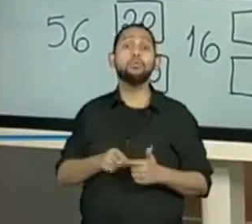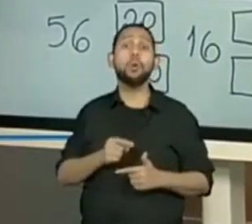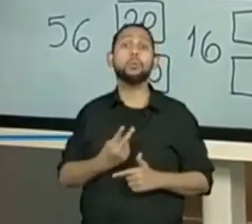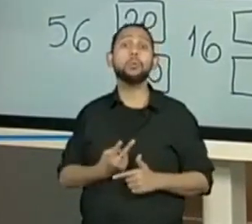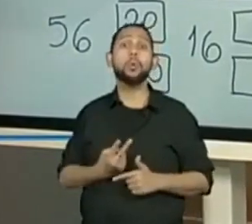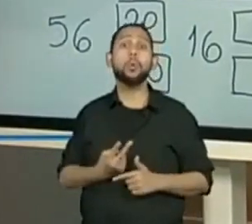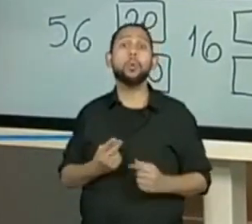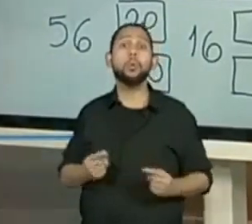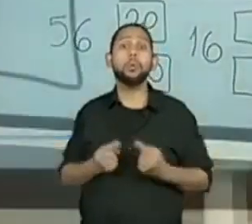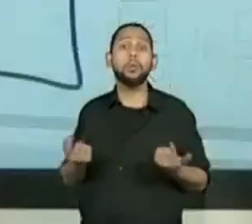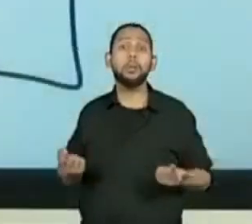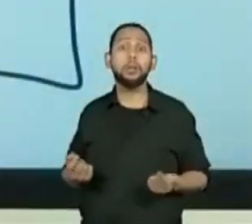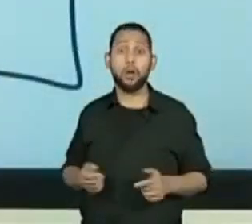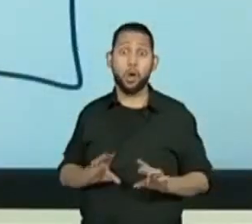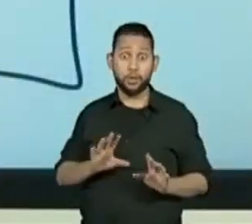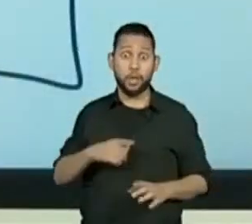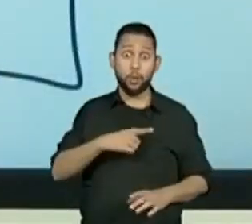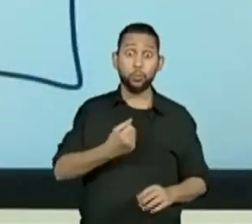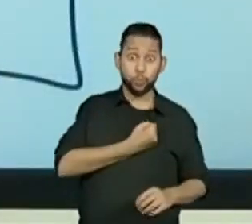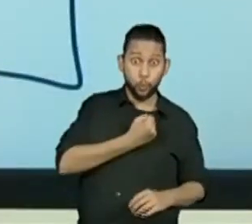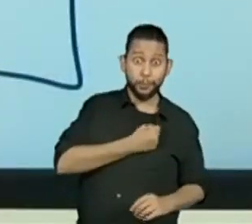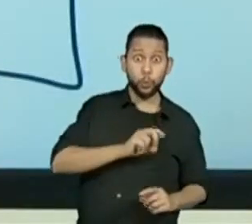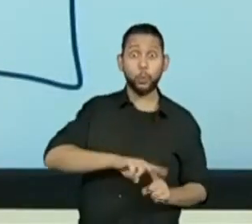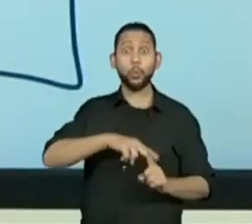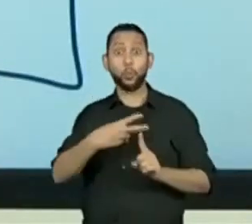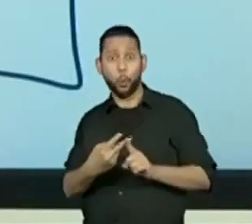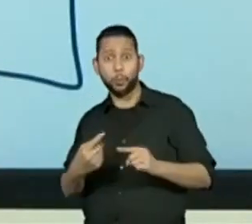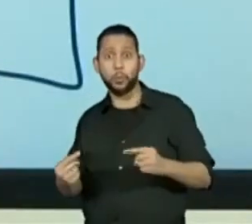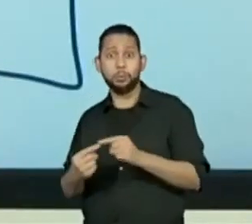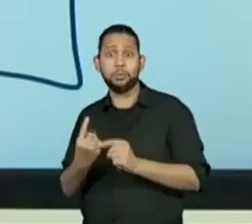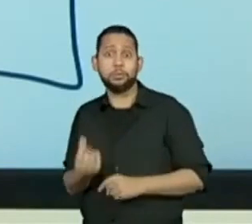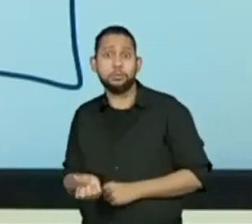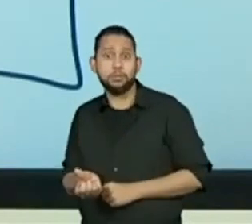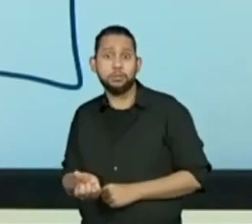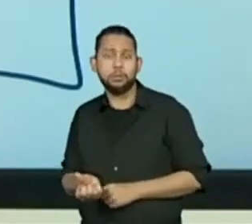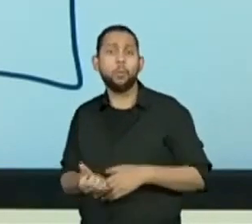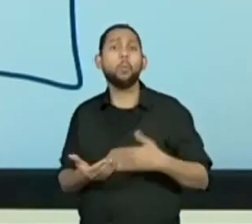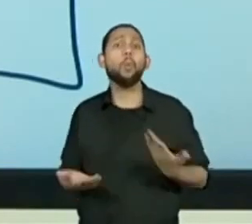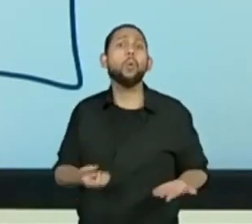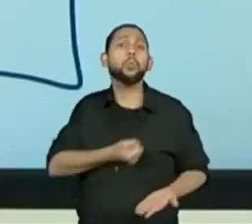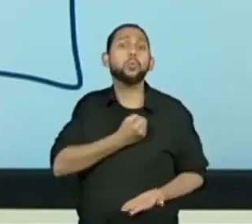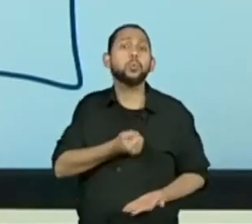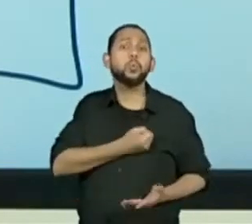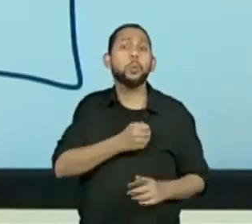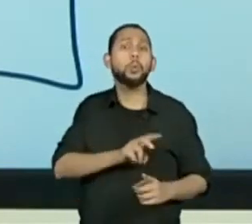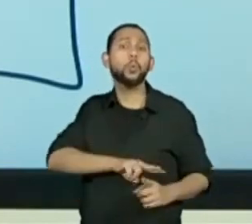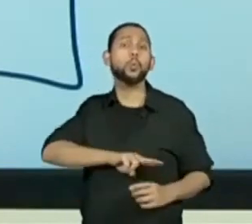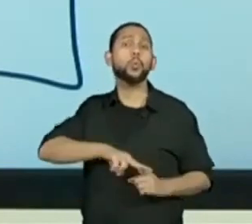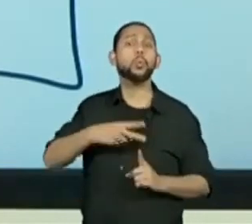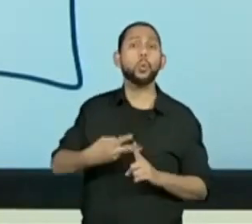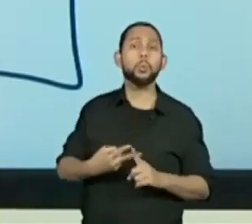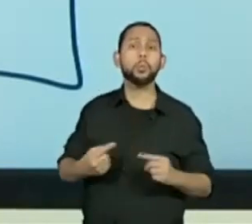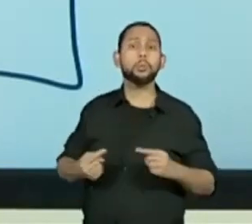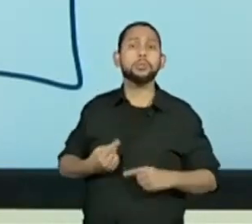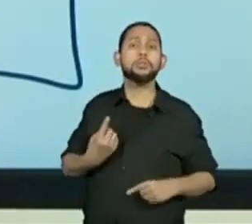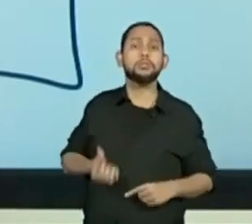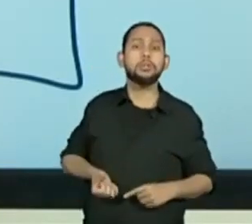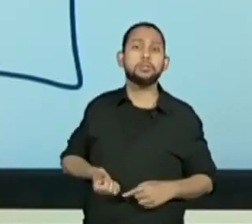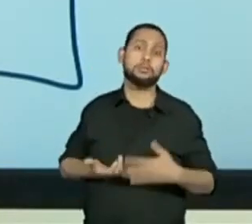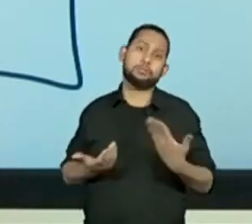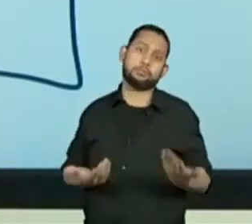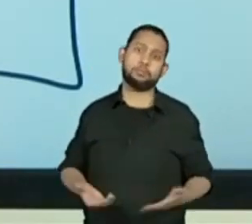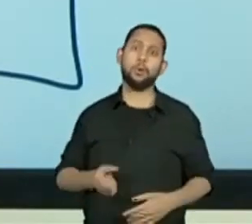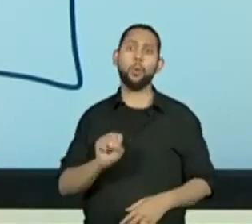deixa eu ver se vocês sabem 16 é o dobro de qual número há